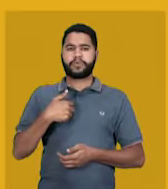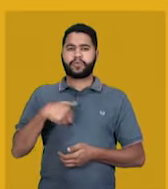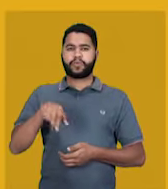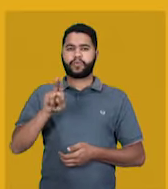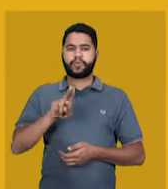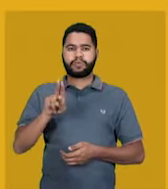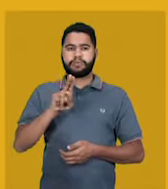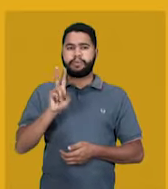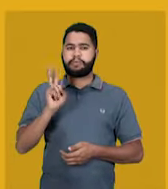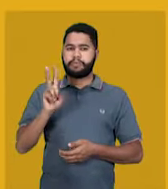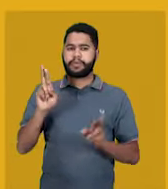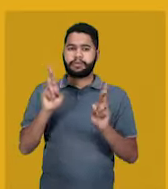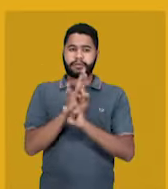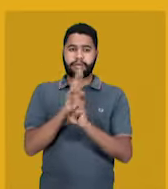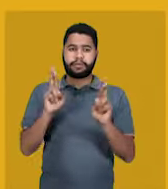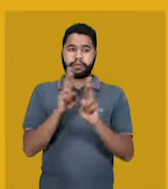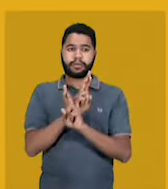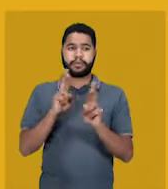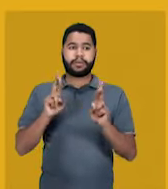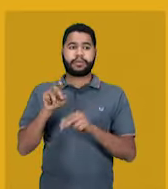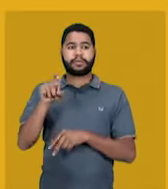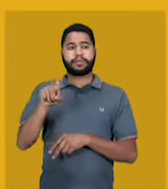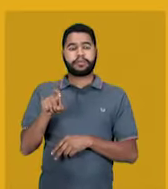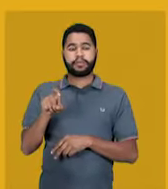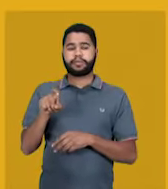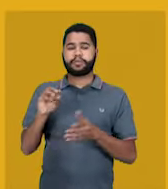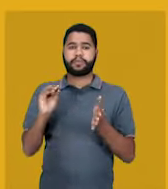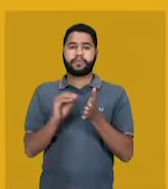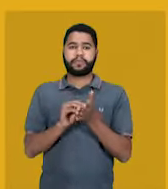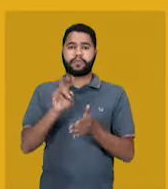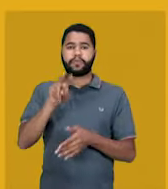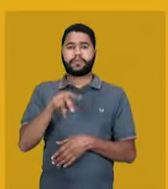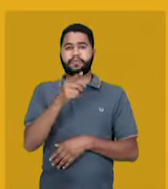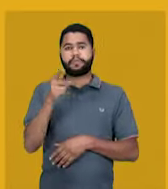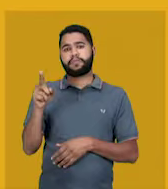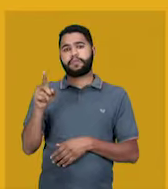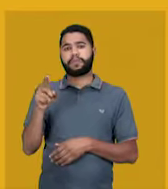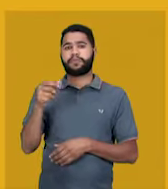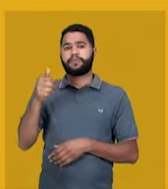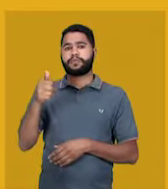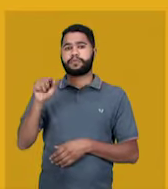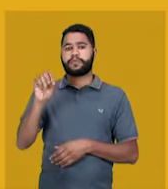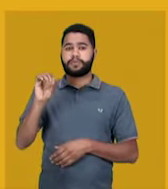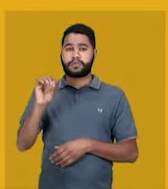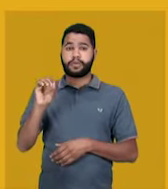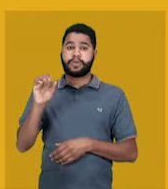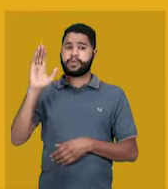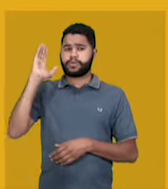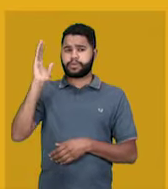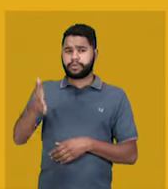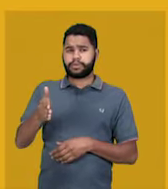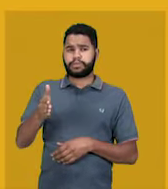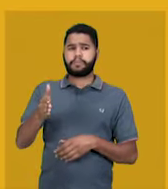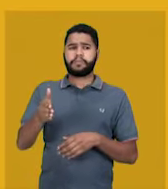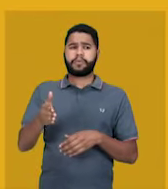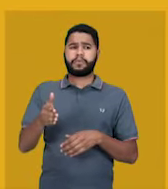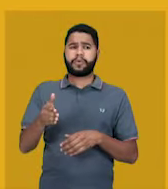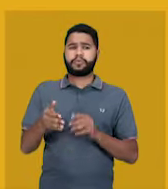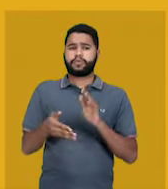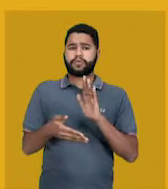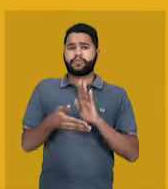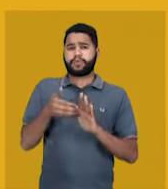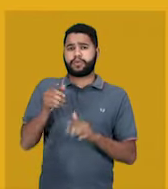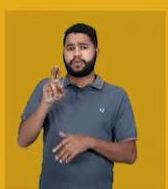relação. Não sei x, e aqui eu vou colocar o π, e aqui 180. De cara eu posso tirar fora o